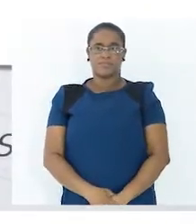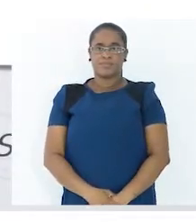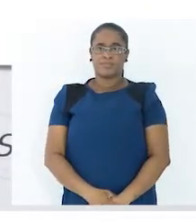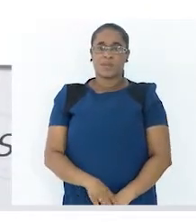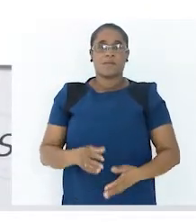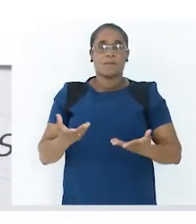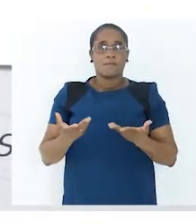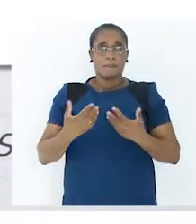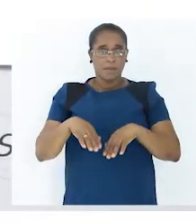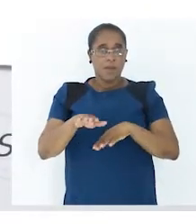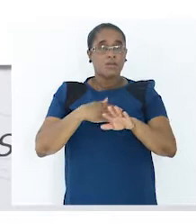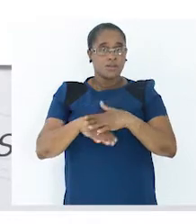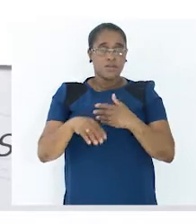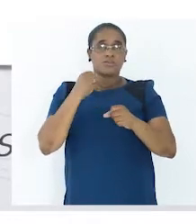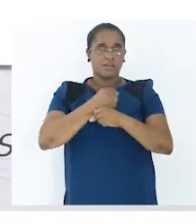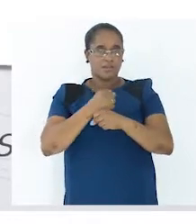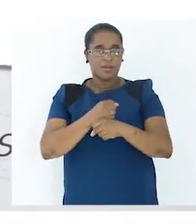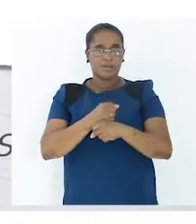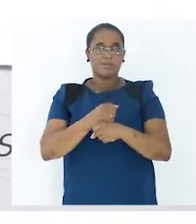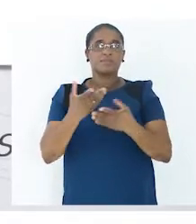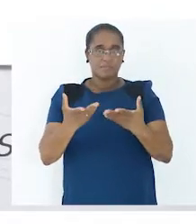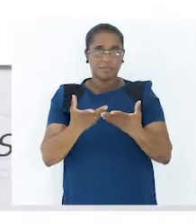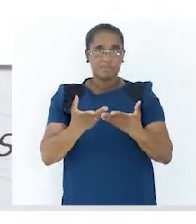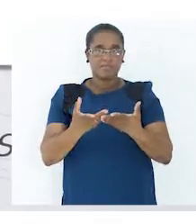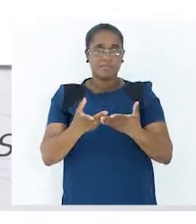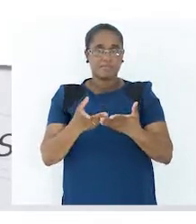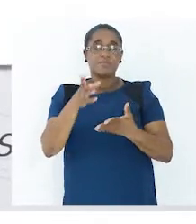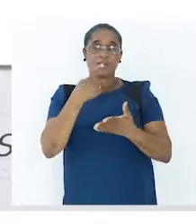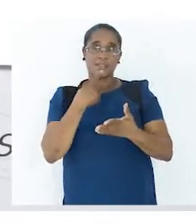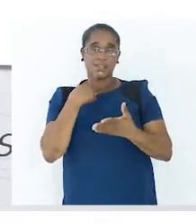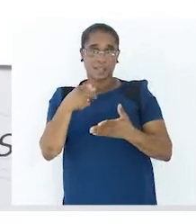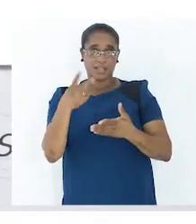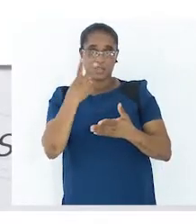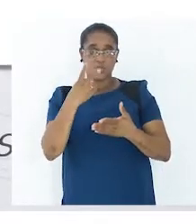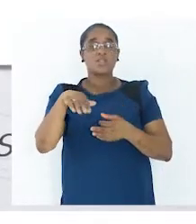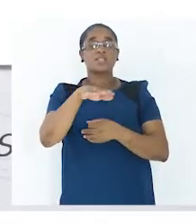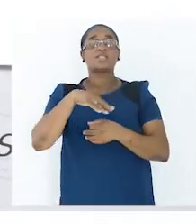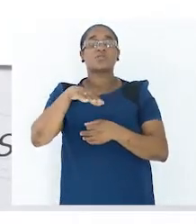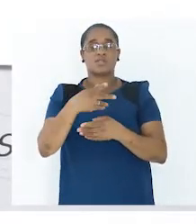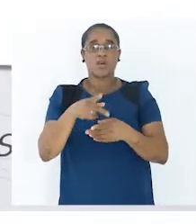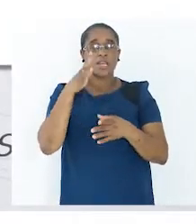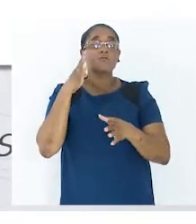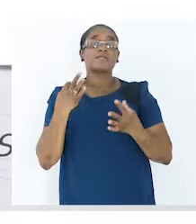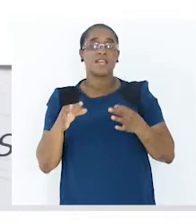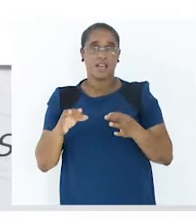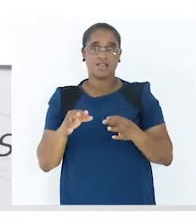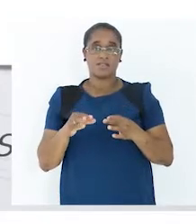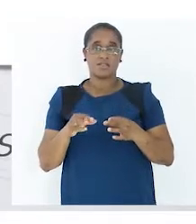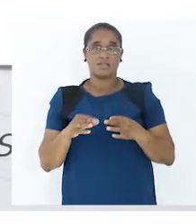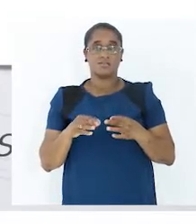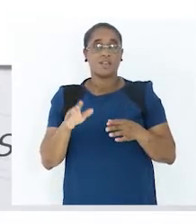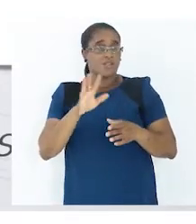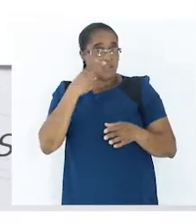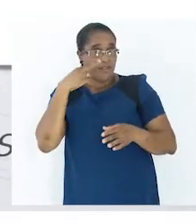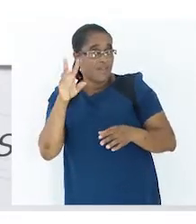Vamos fazer um exercício de aplicação para consolidar essas duas situações especiais. Não se assustem